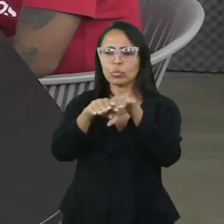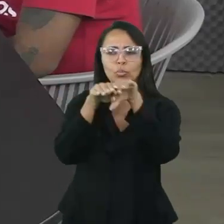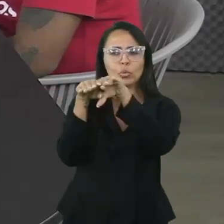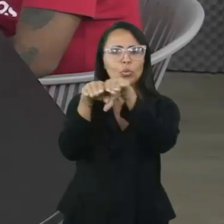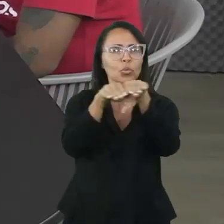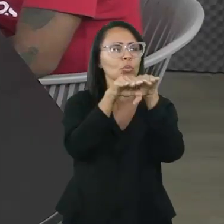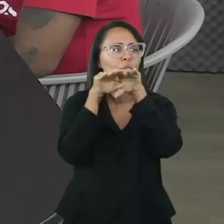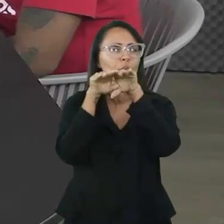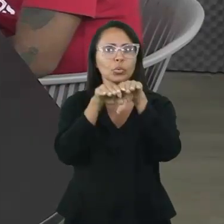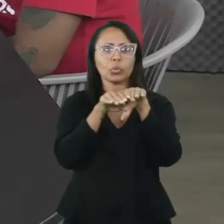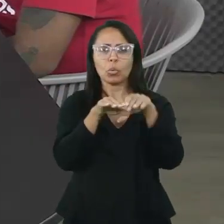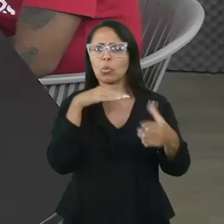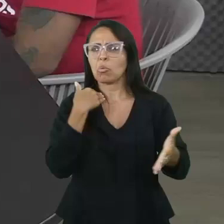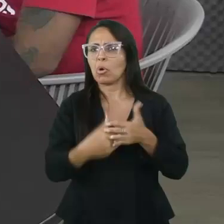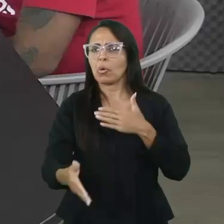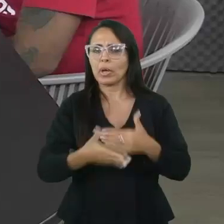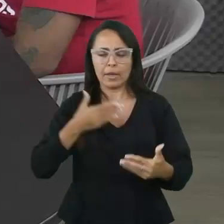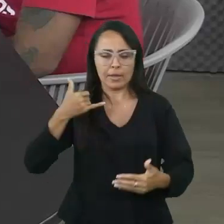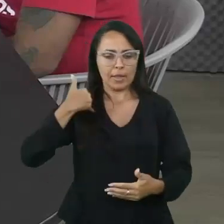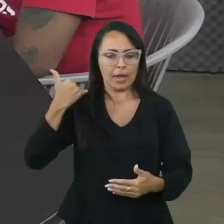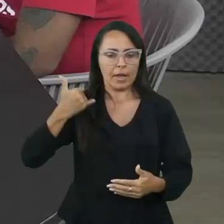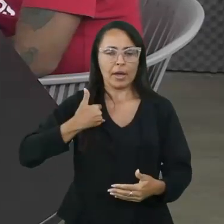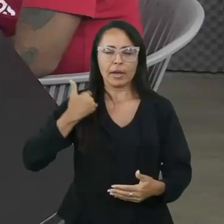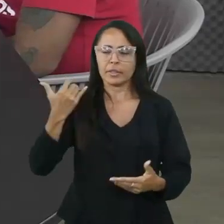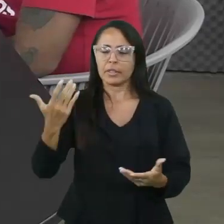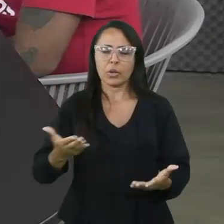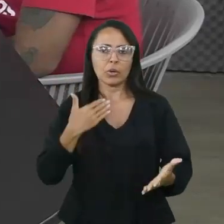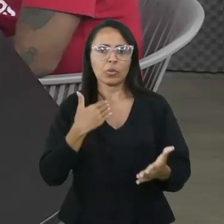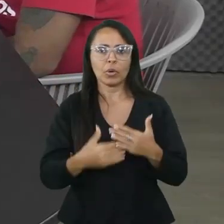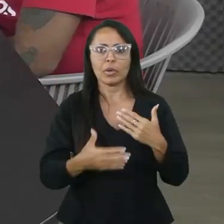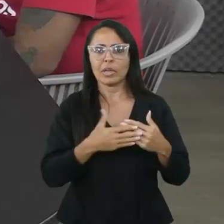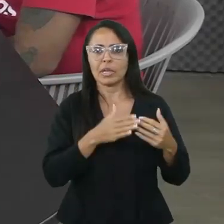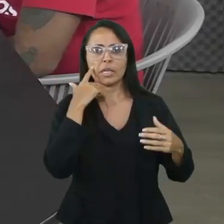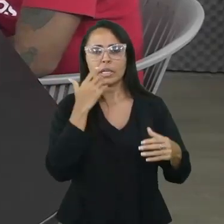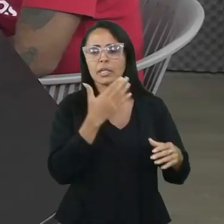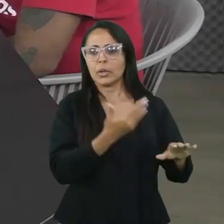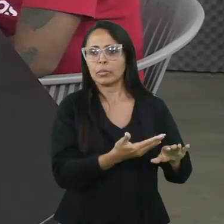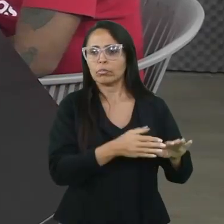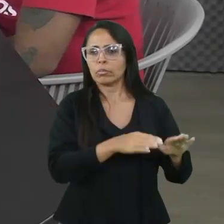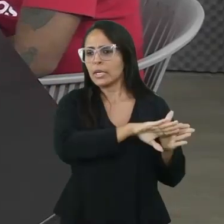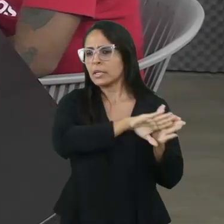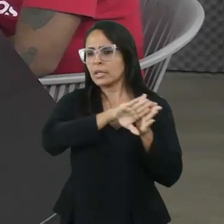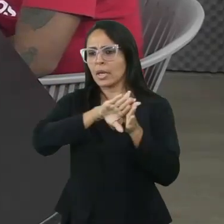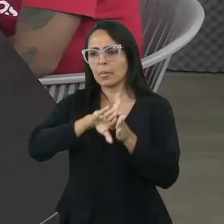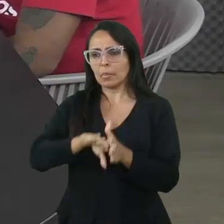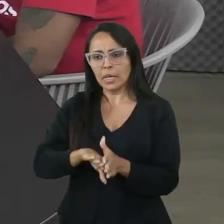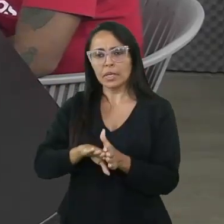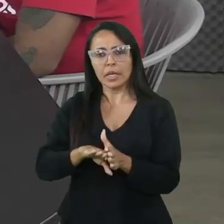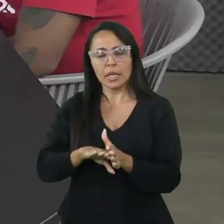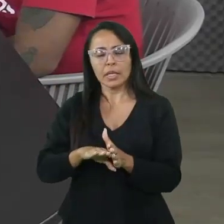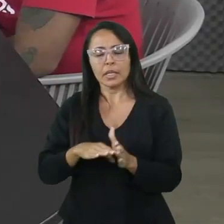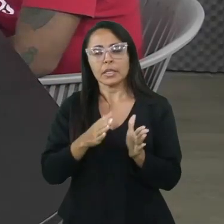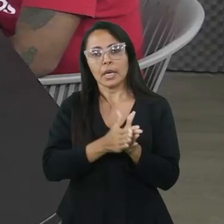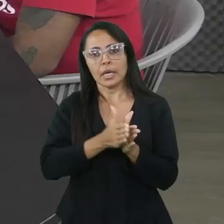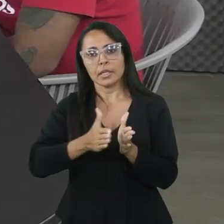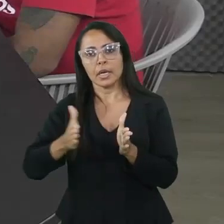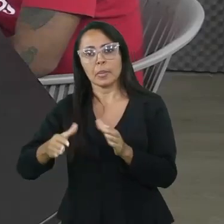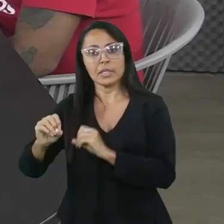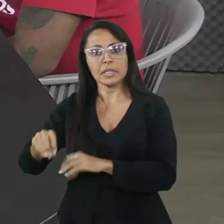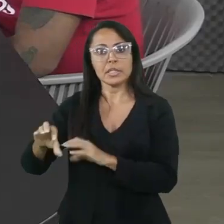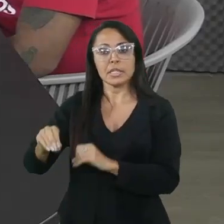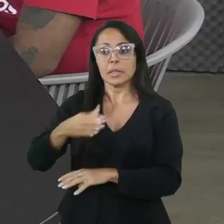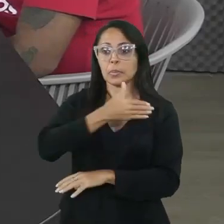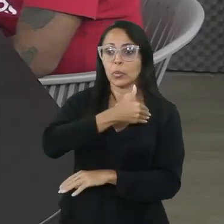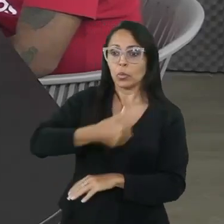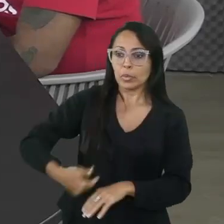onde seja, não importa o nível de escolaridade, independente da etapa de ensino, escola é para todo mundo. E ela é pública, direito,